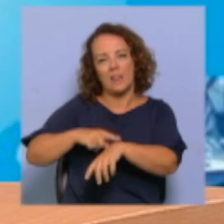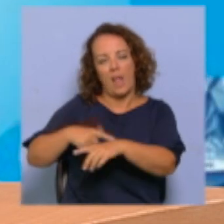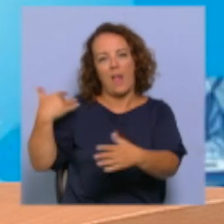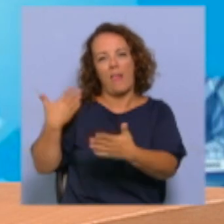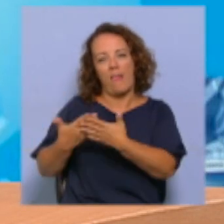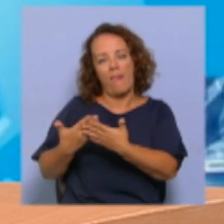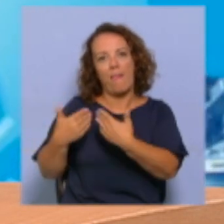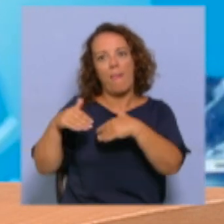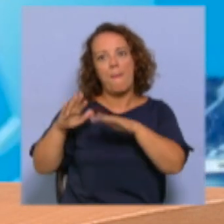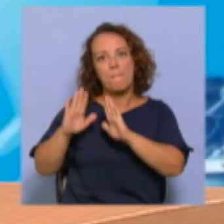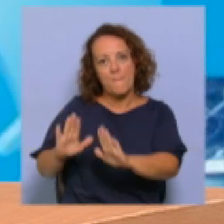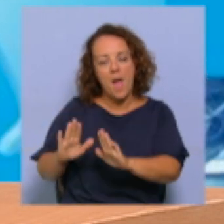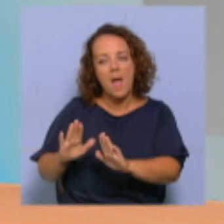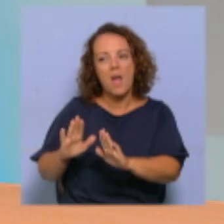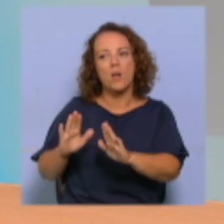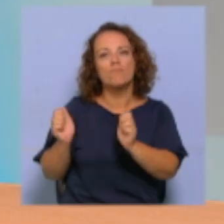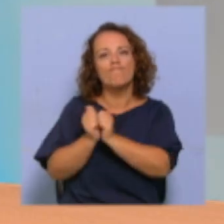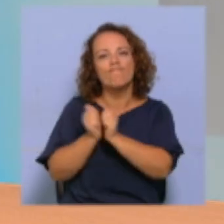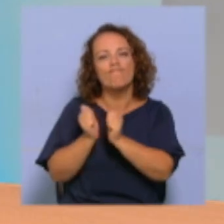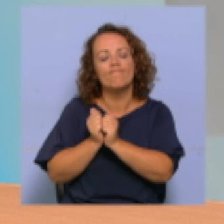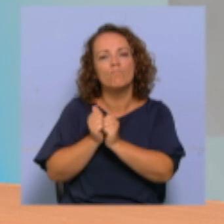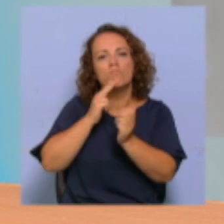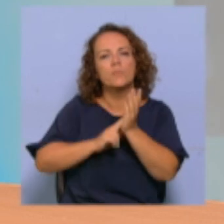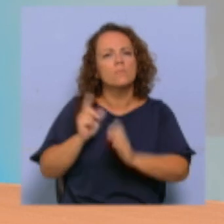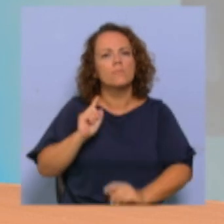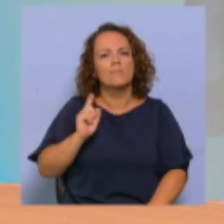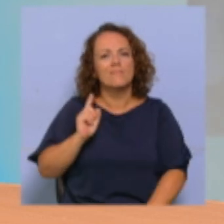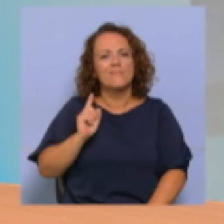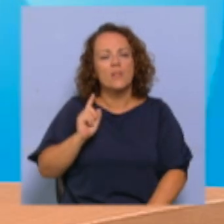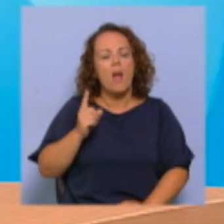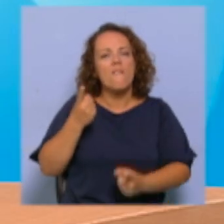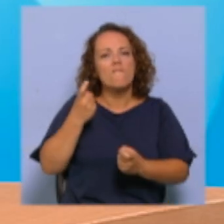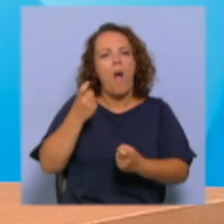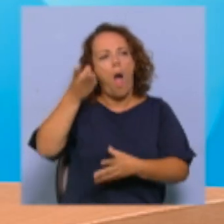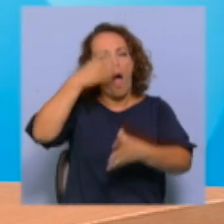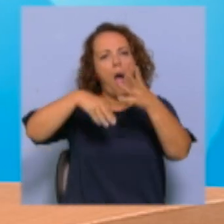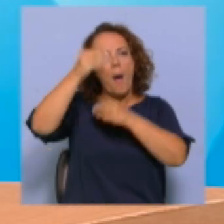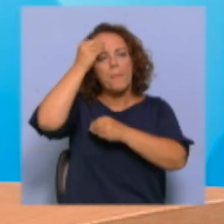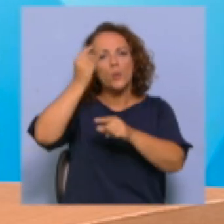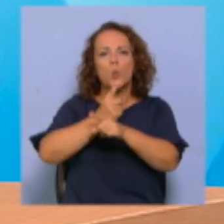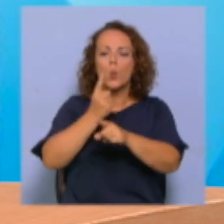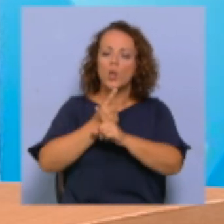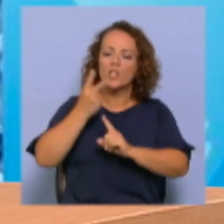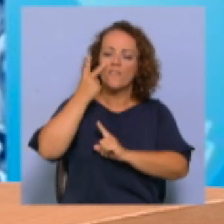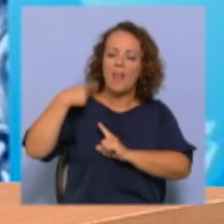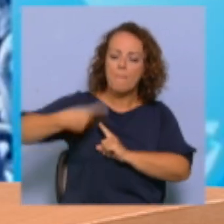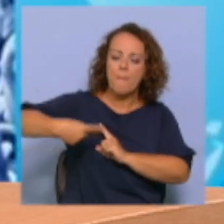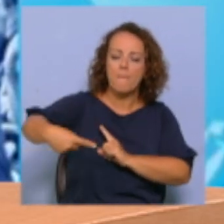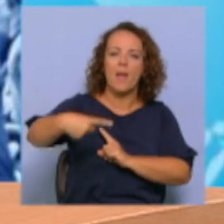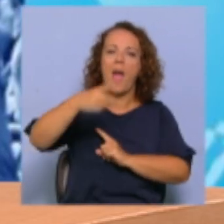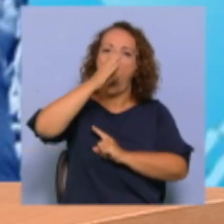Há reaprendizagens a fazer. Há uma aprendizagem de pequenas rotinas em casa e de